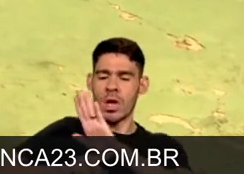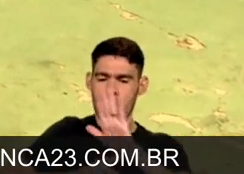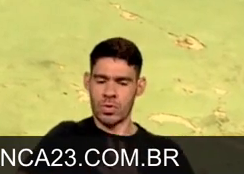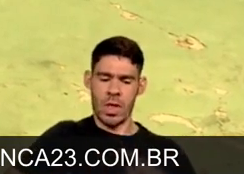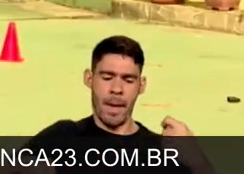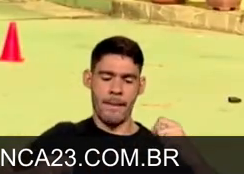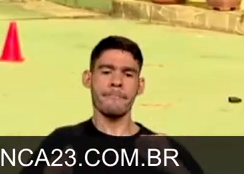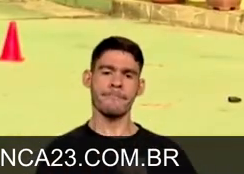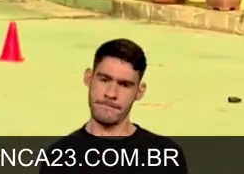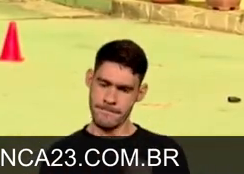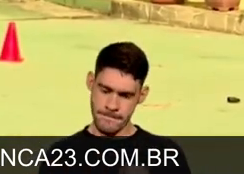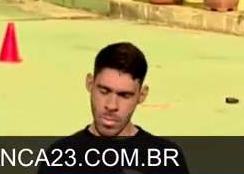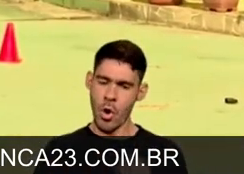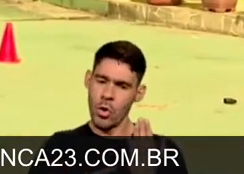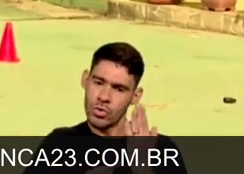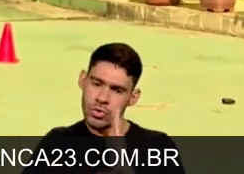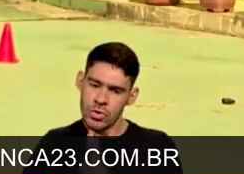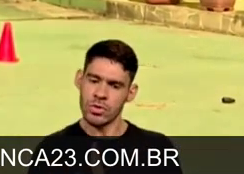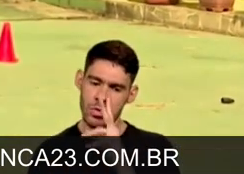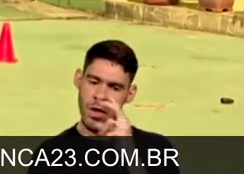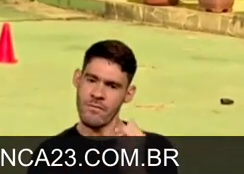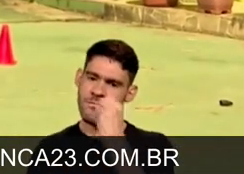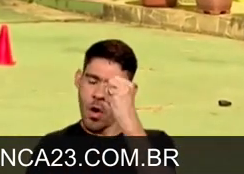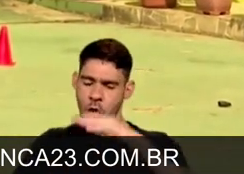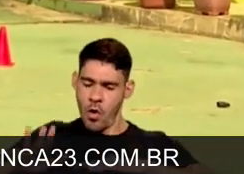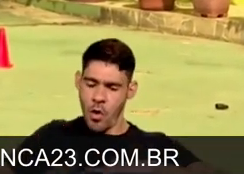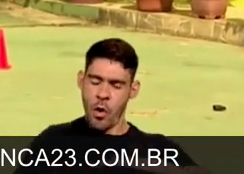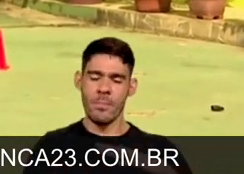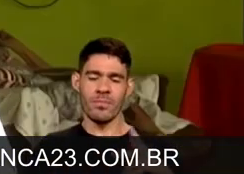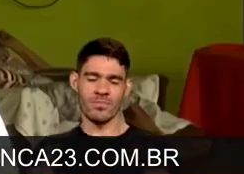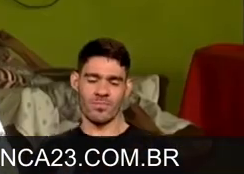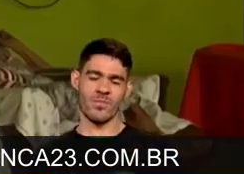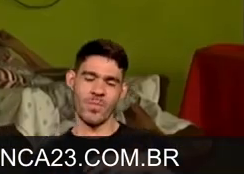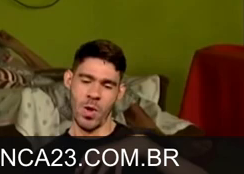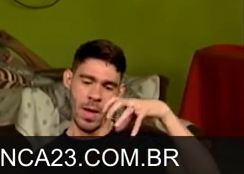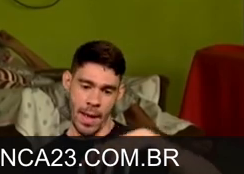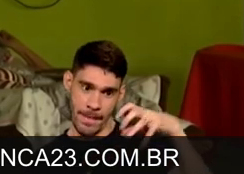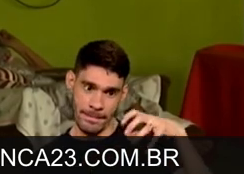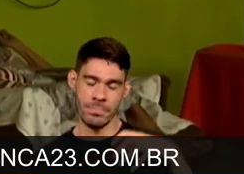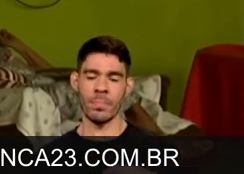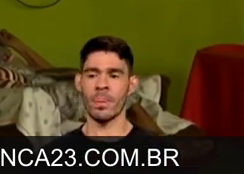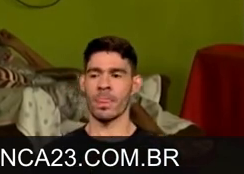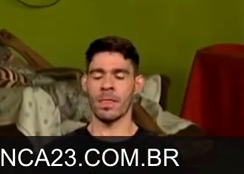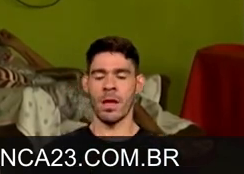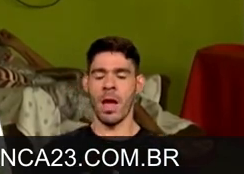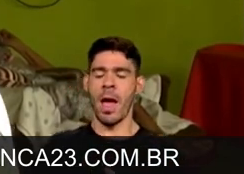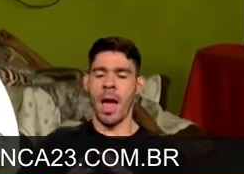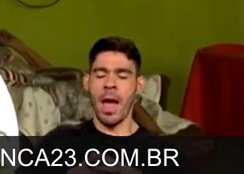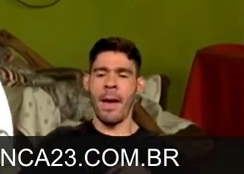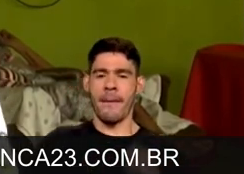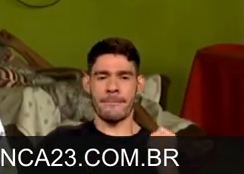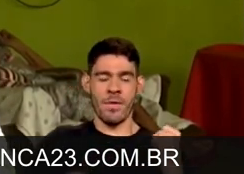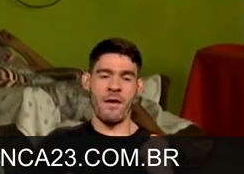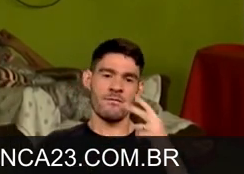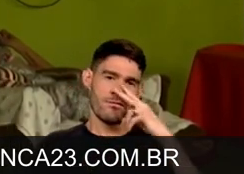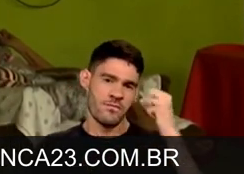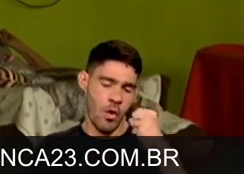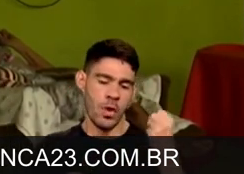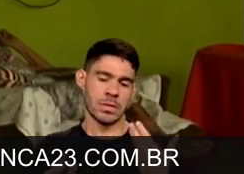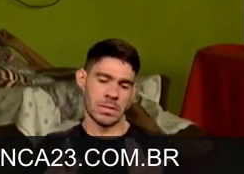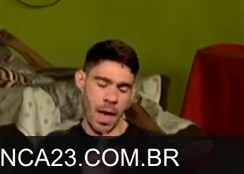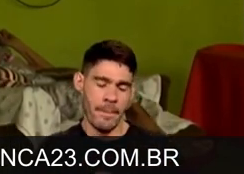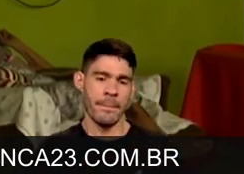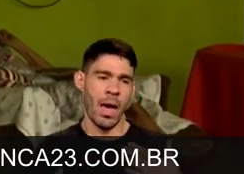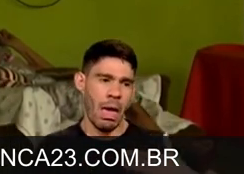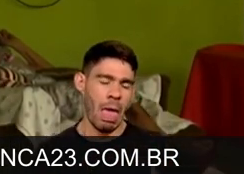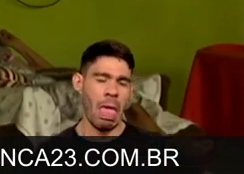massa muscular e auxiliar na força e locomoção dos idosos. Se perde massa muscular, perde força muscular e perde